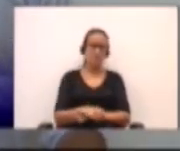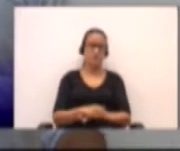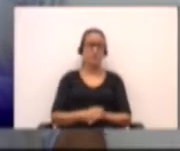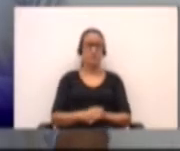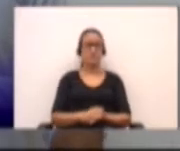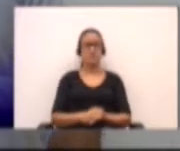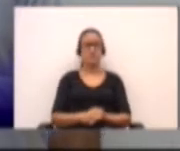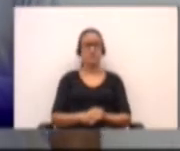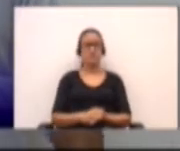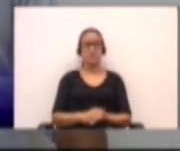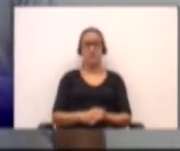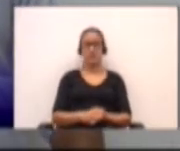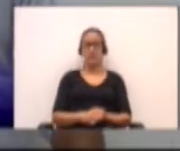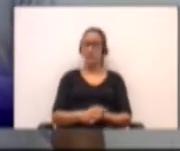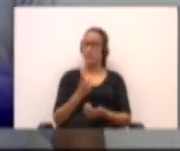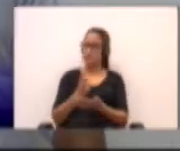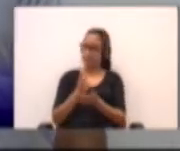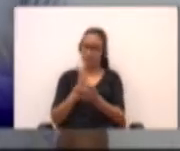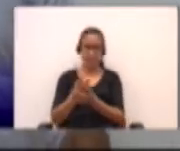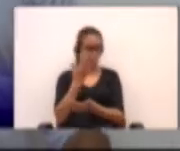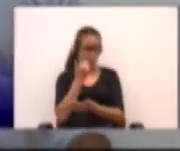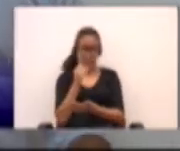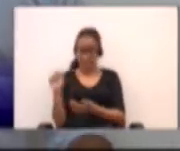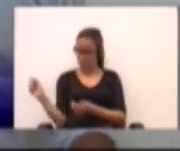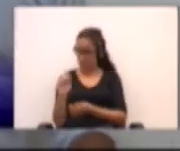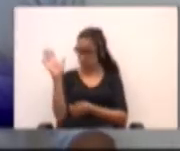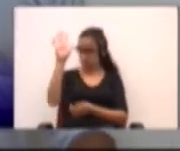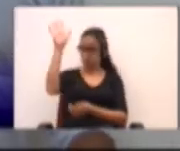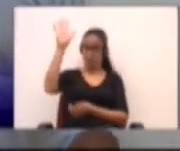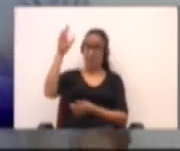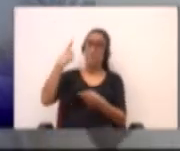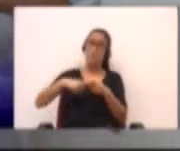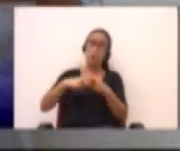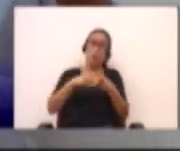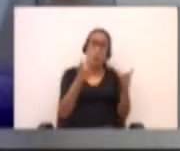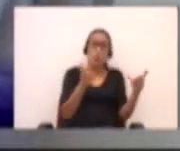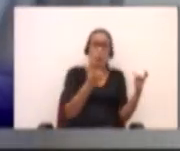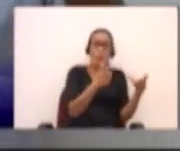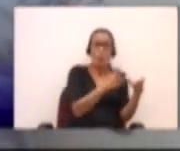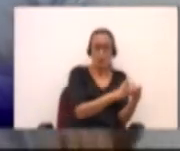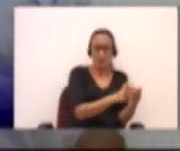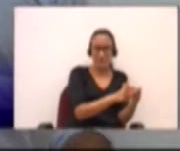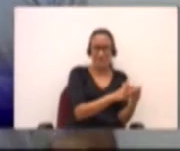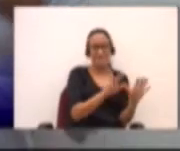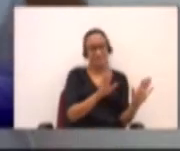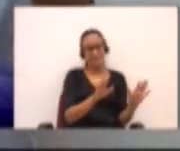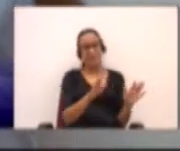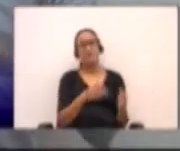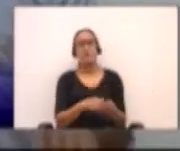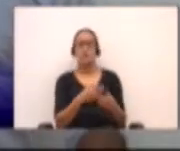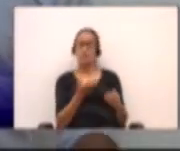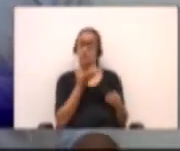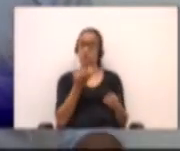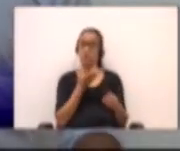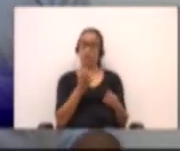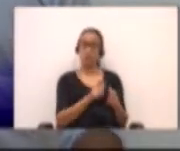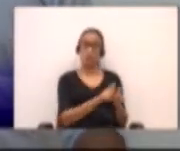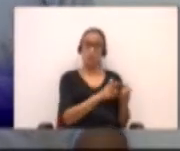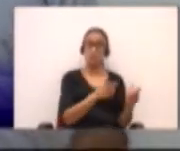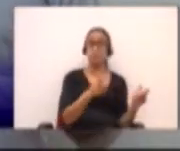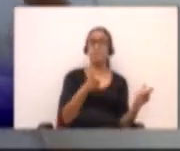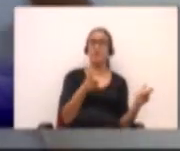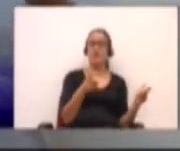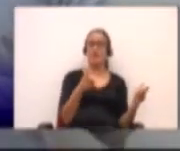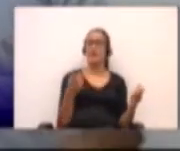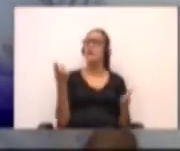óbvias, a cesta básica sobe na medida em que se reduz a produção de alimento. Por isso, eu tenho interesse, eu quero que o alimento